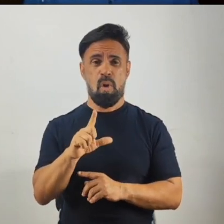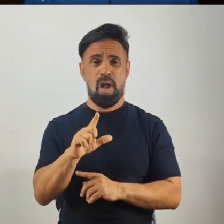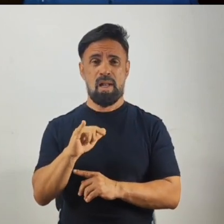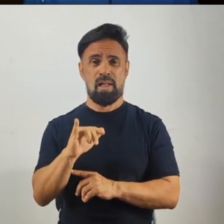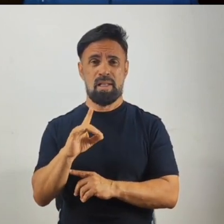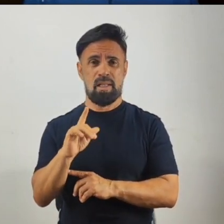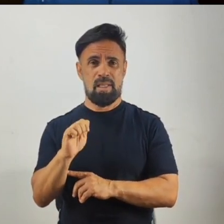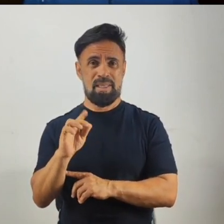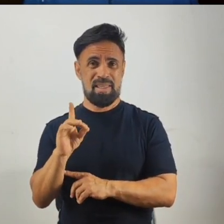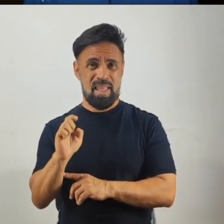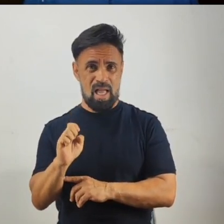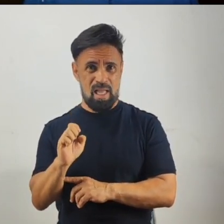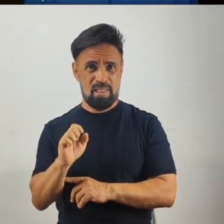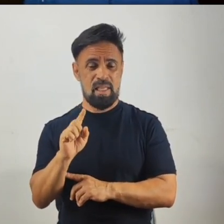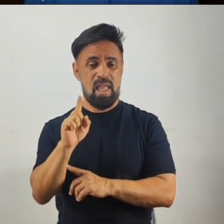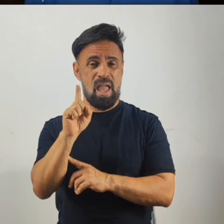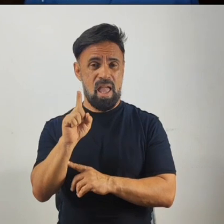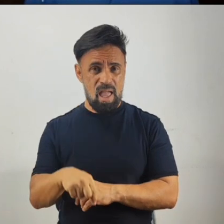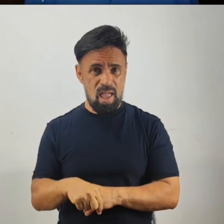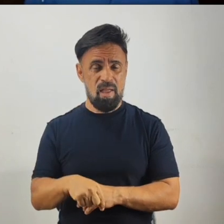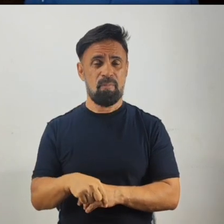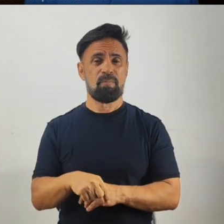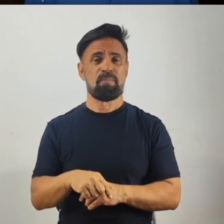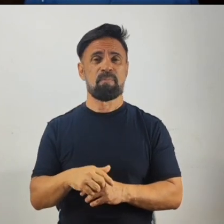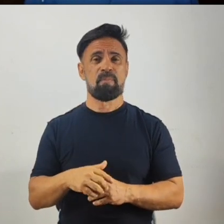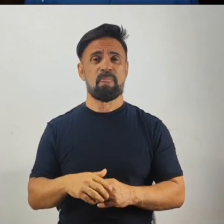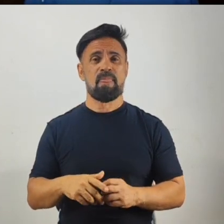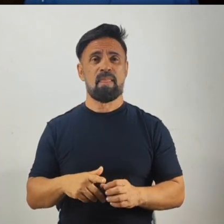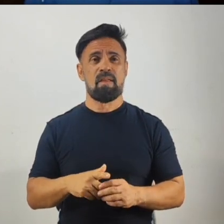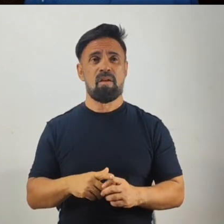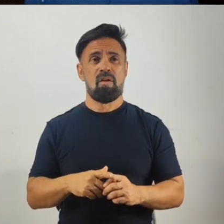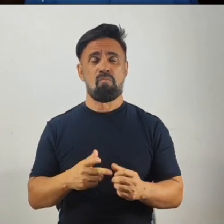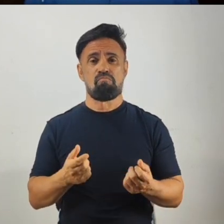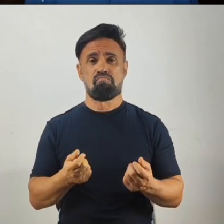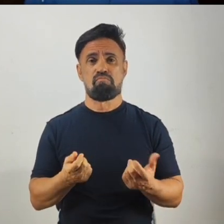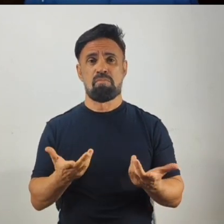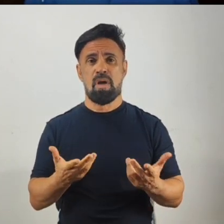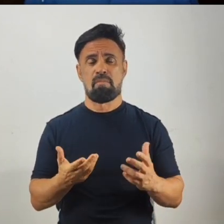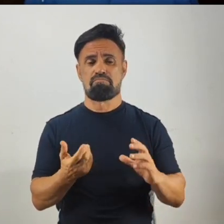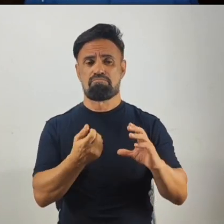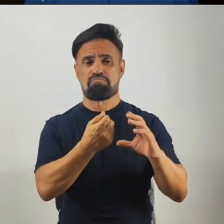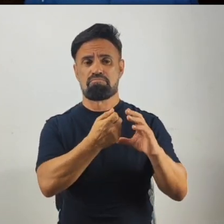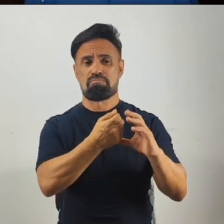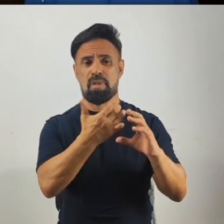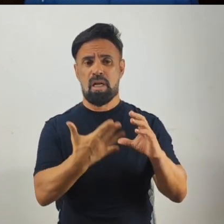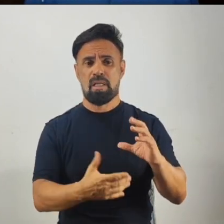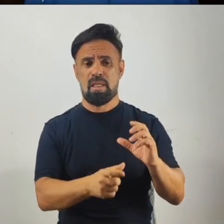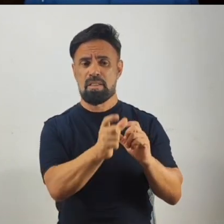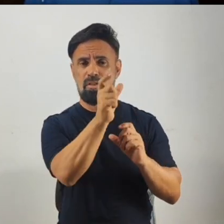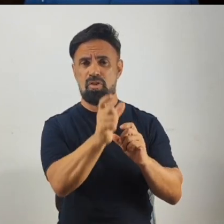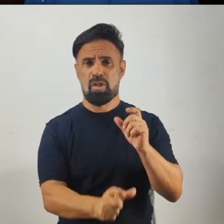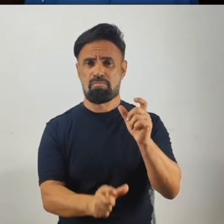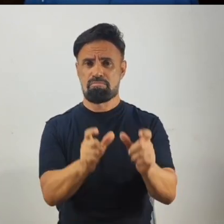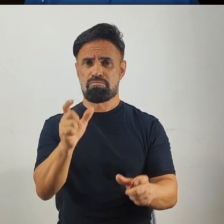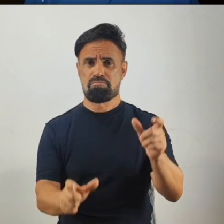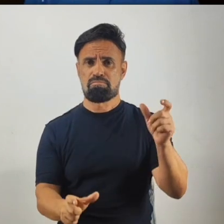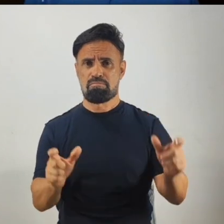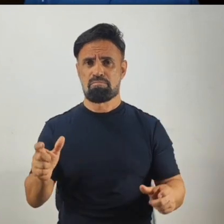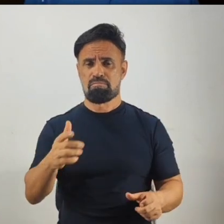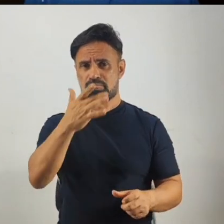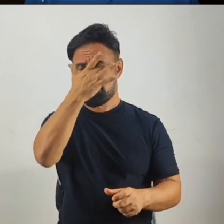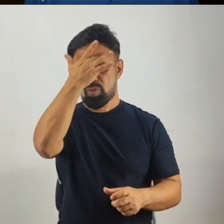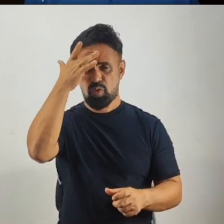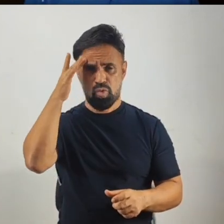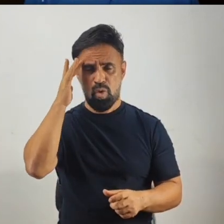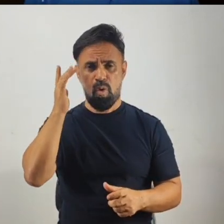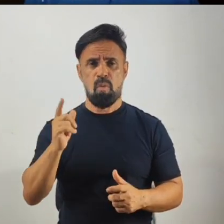qualidade ela é uma propriedade ou um atributo ou condição das coisas